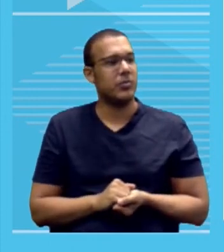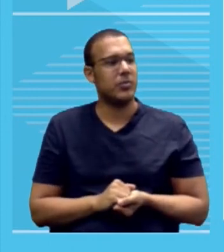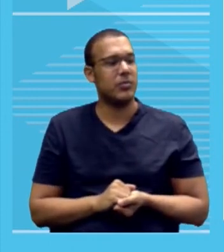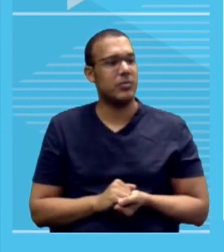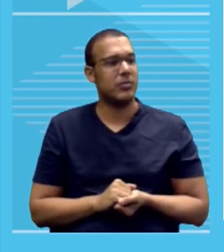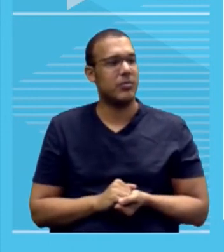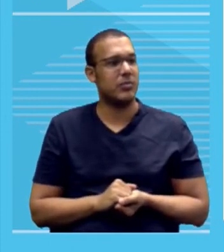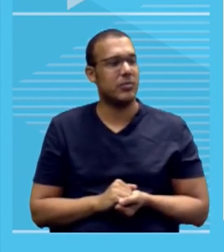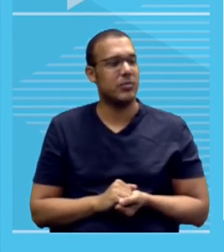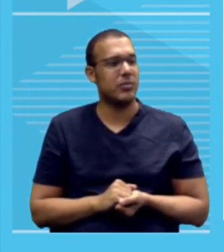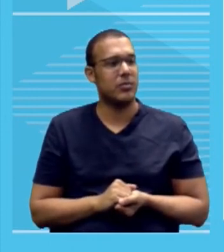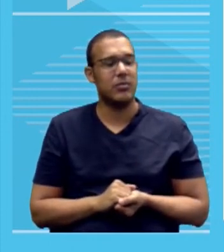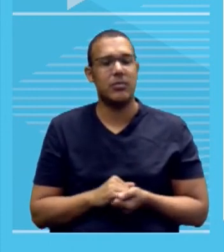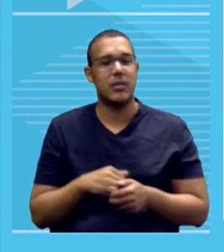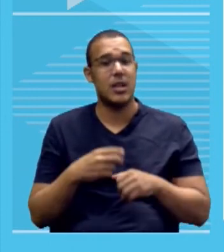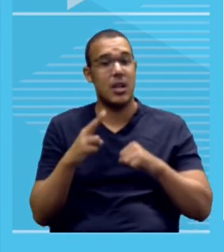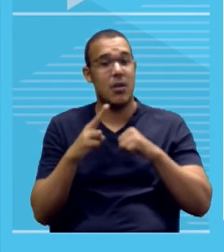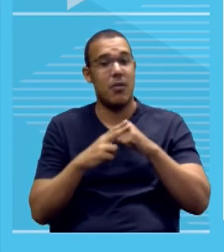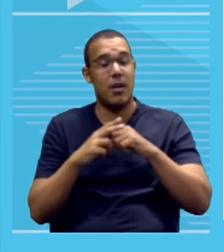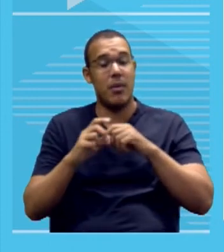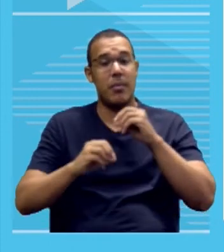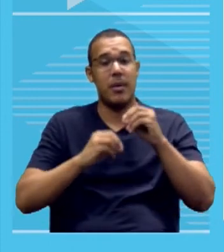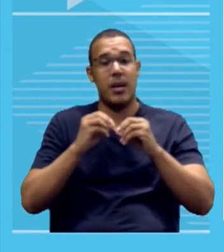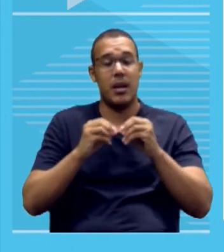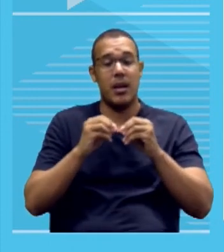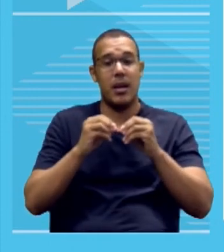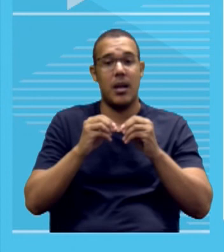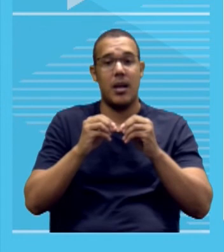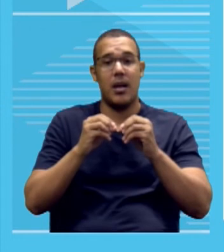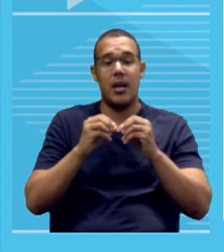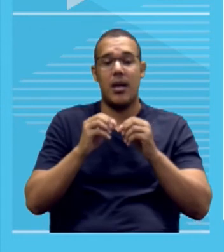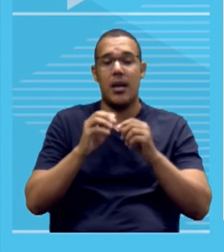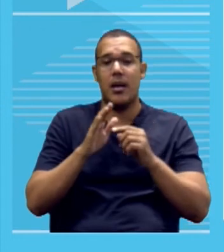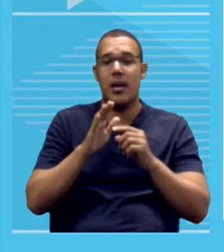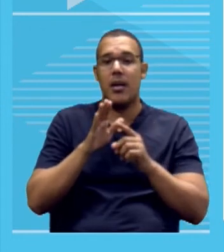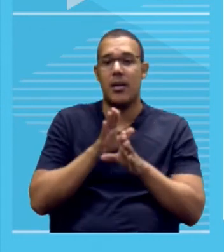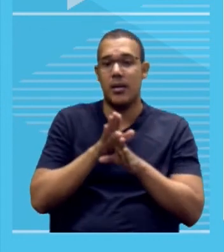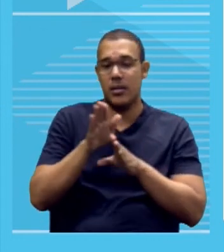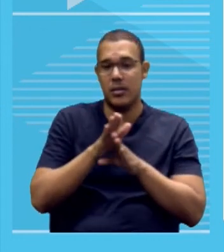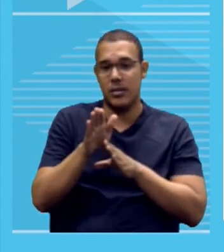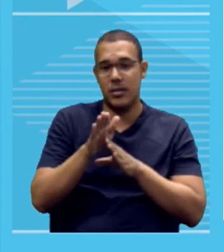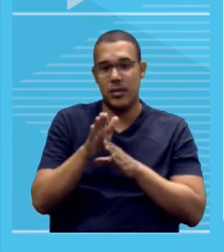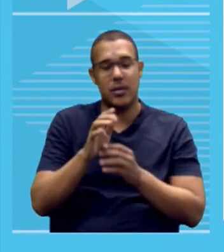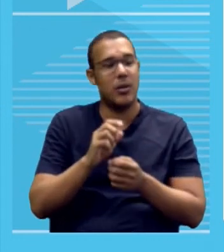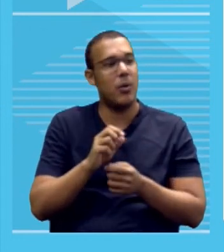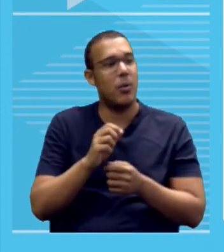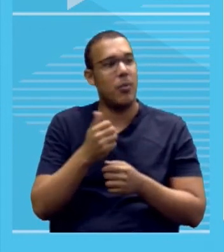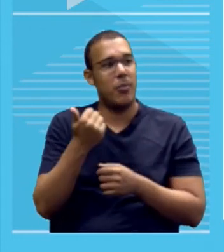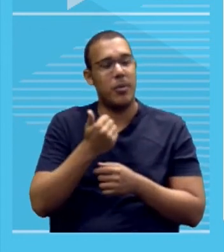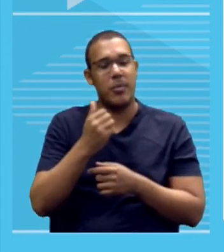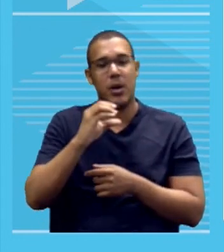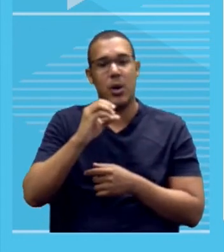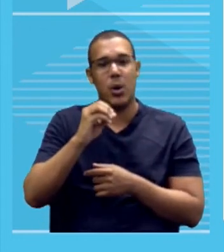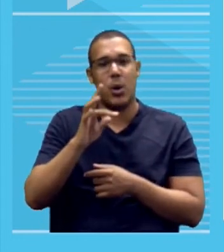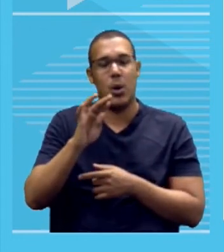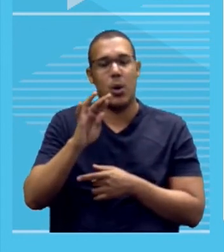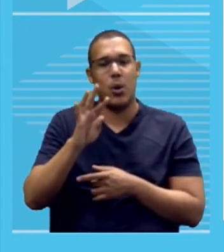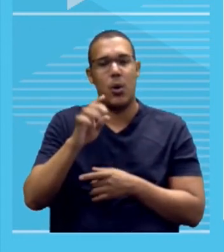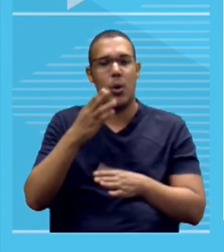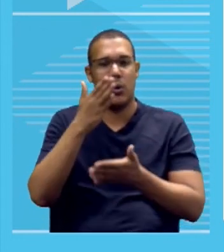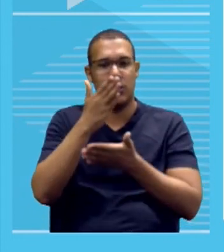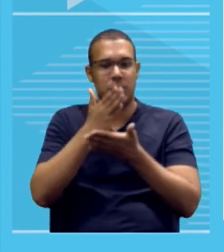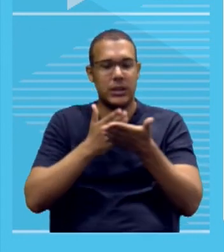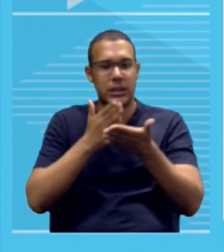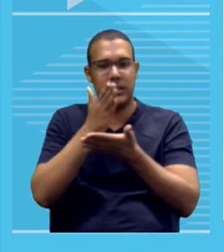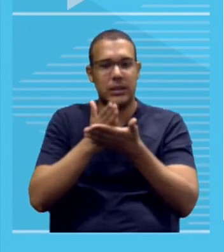ele servem para nos orientar Exatamente olha o número 1 eu tenho corte corte a cebola corte aí